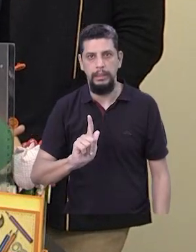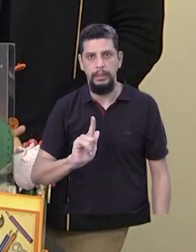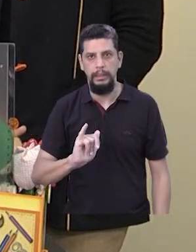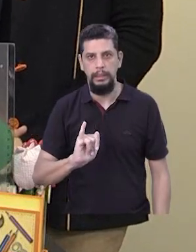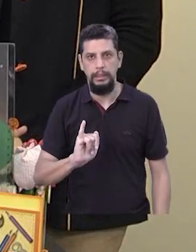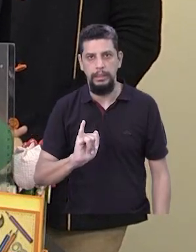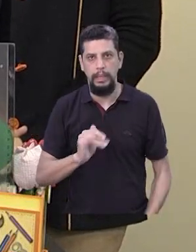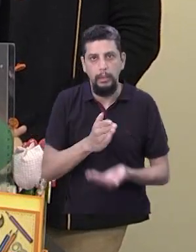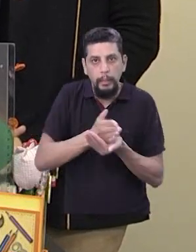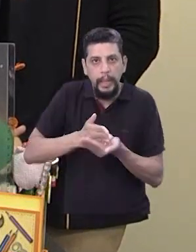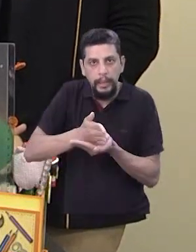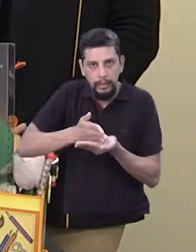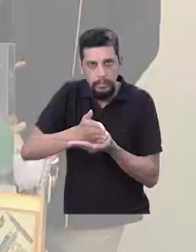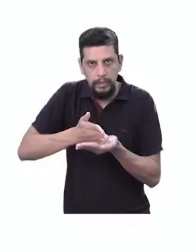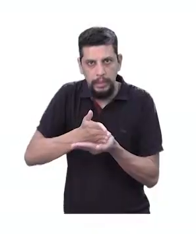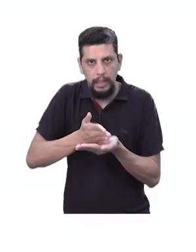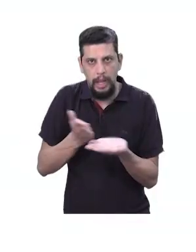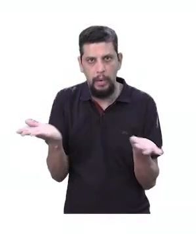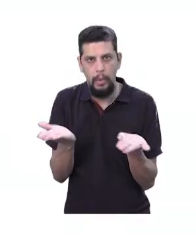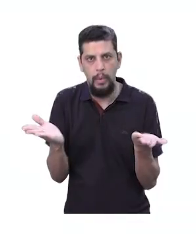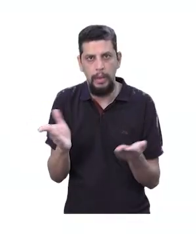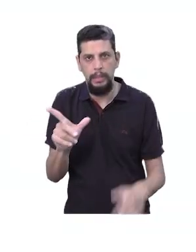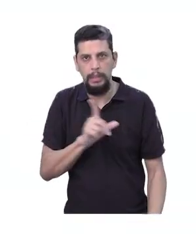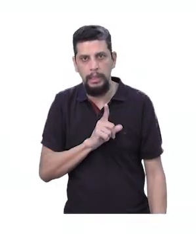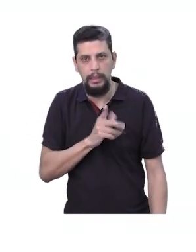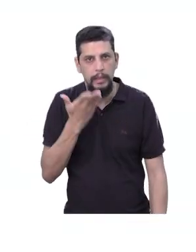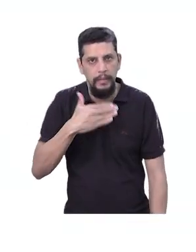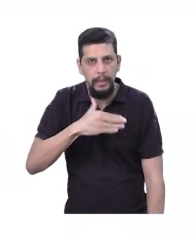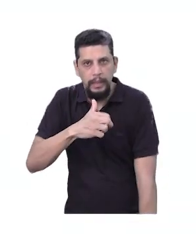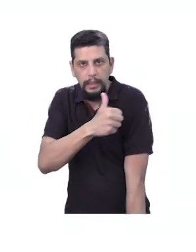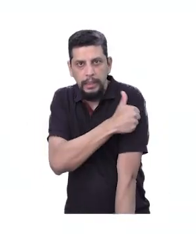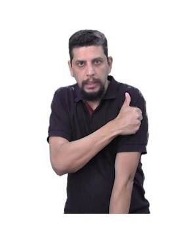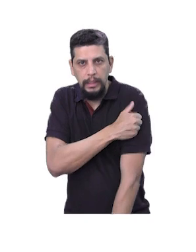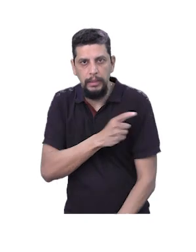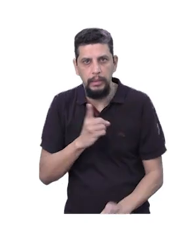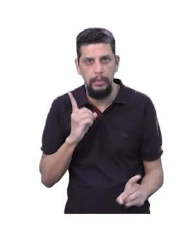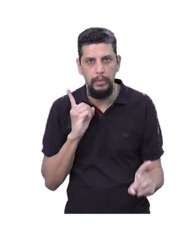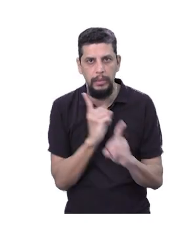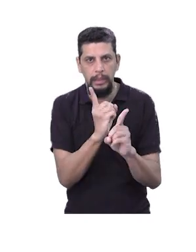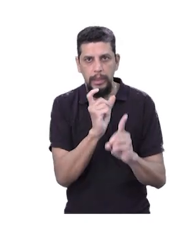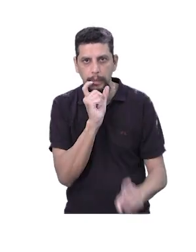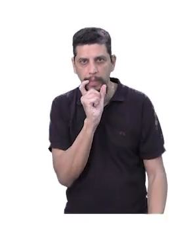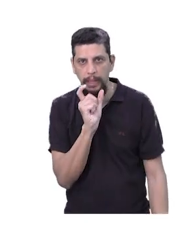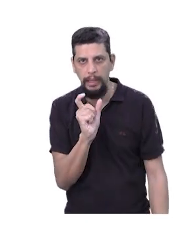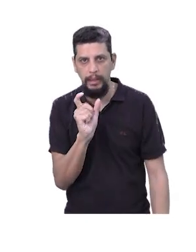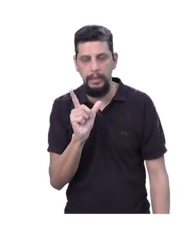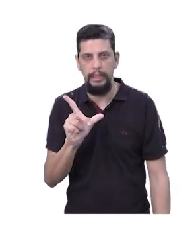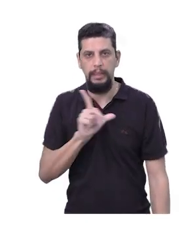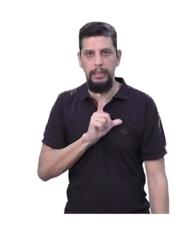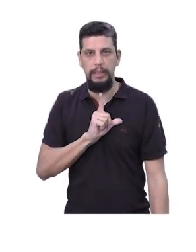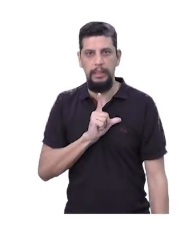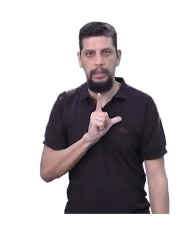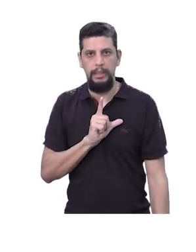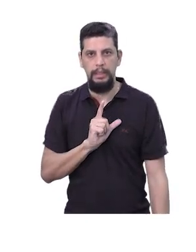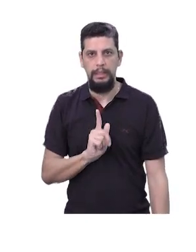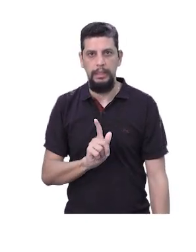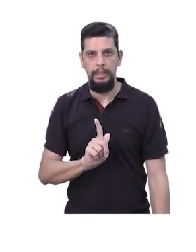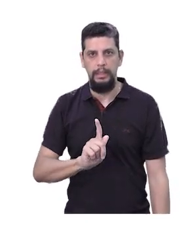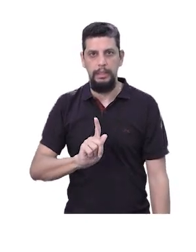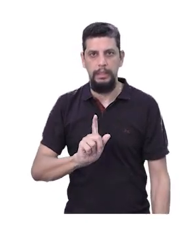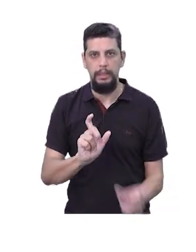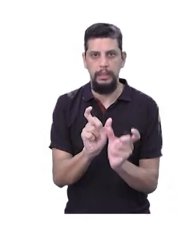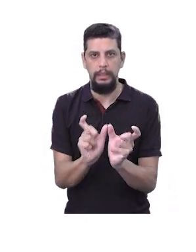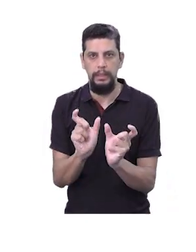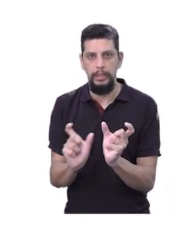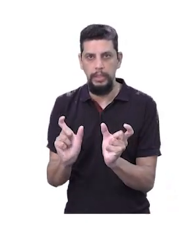a sílaba do meio é gi. E a gente vai ter, né, nós e as estudantes, achar a palavra que